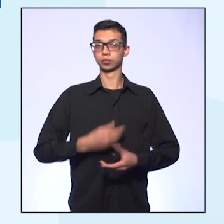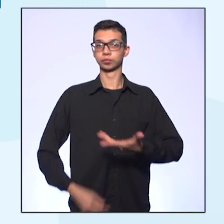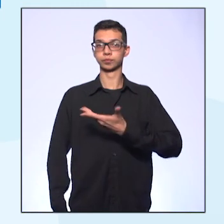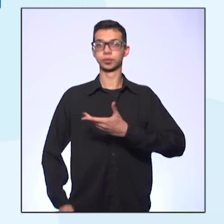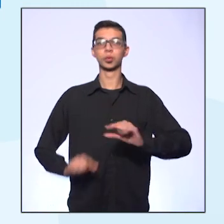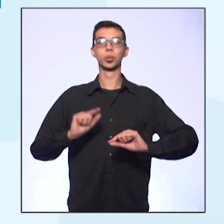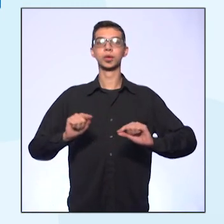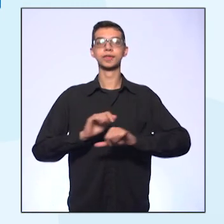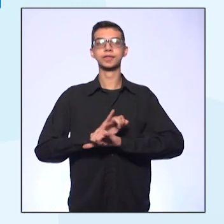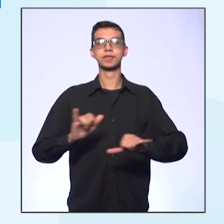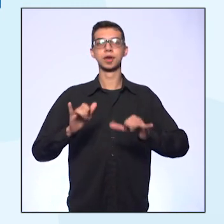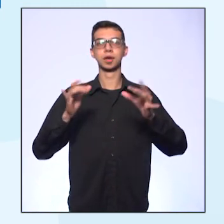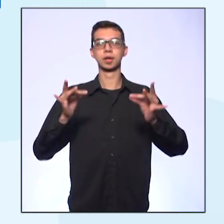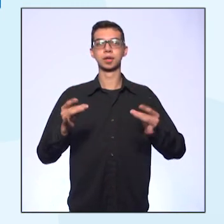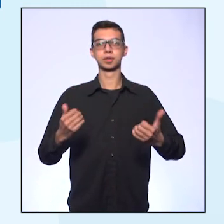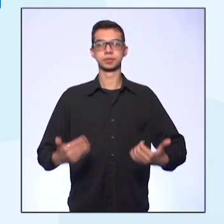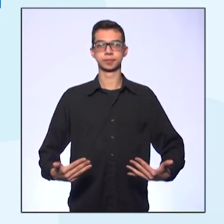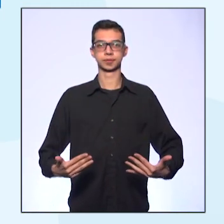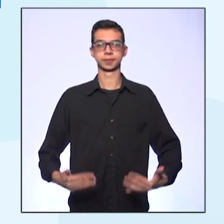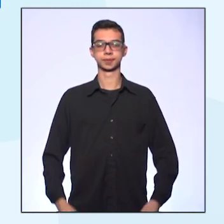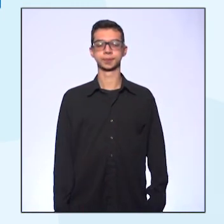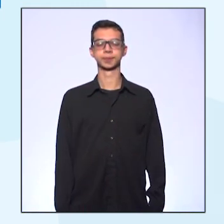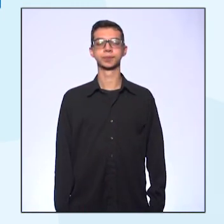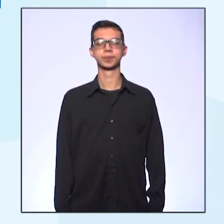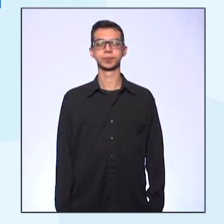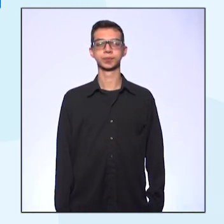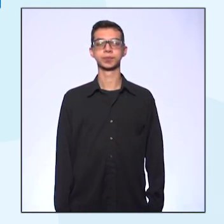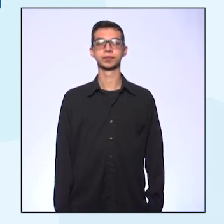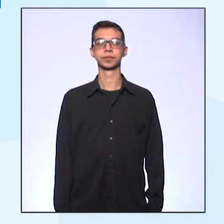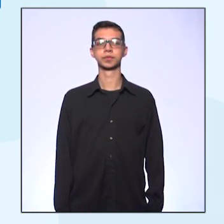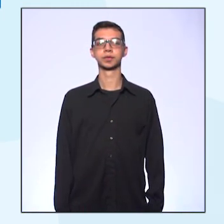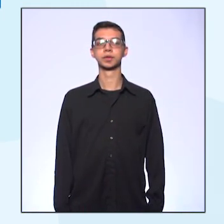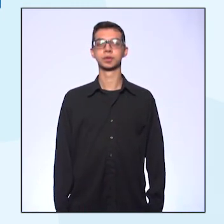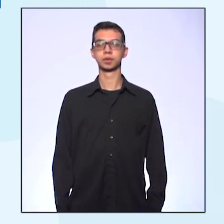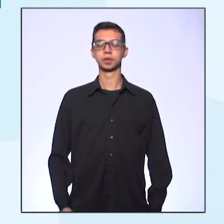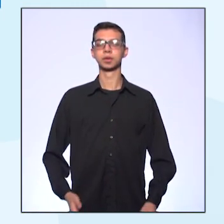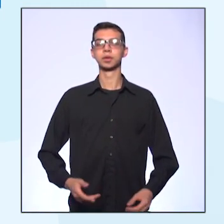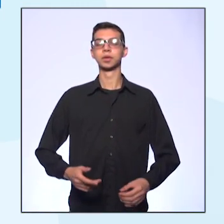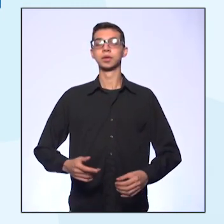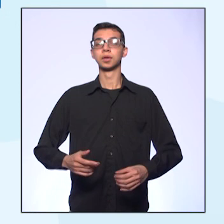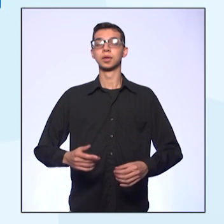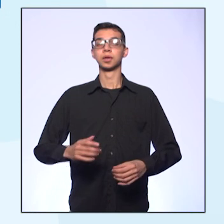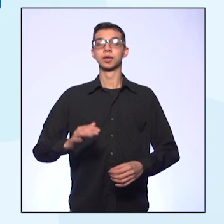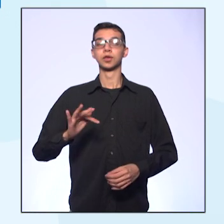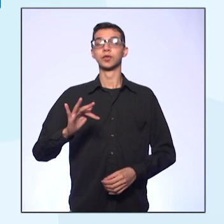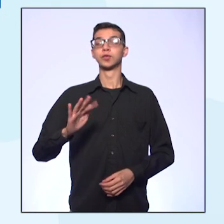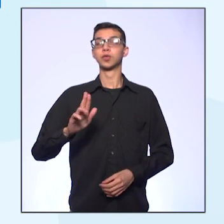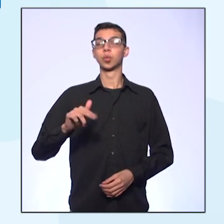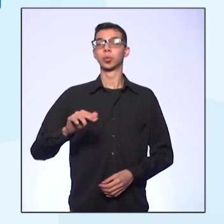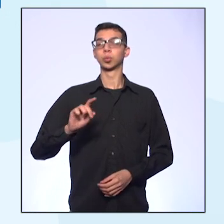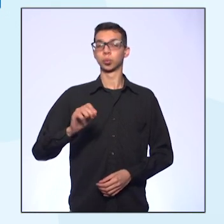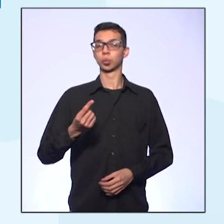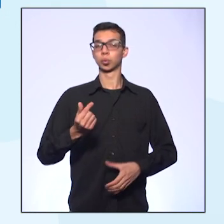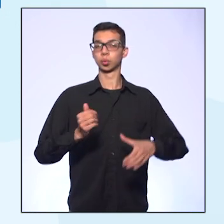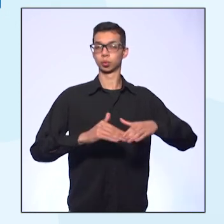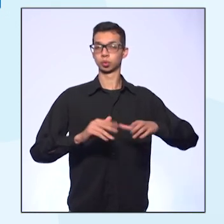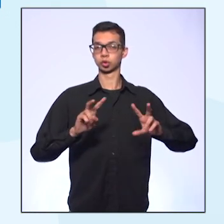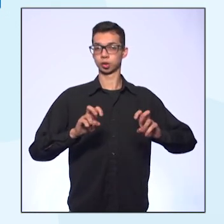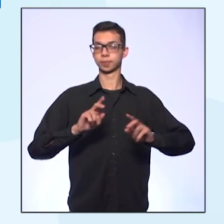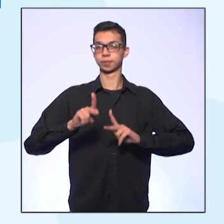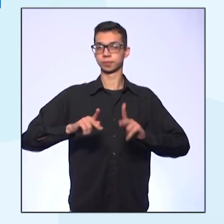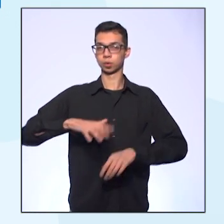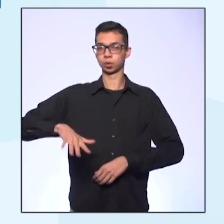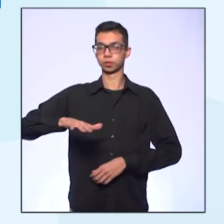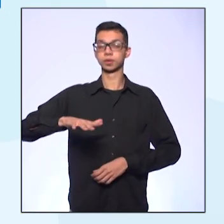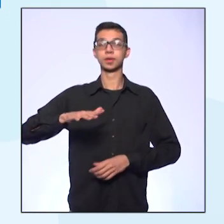fala: Fundo de População da ONU alerta para risco de retrocesso no combate à violência de